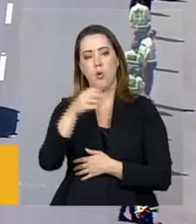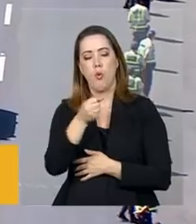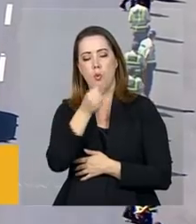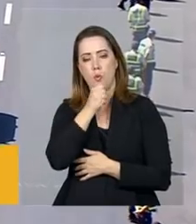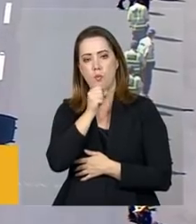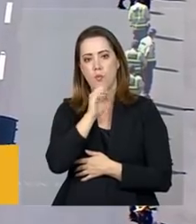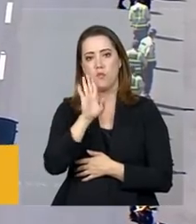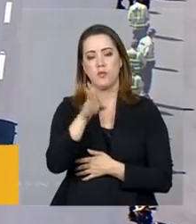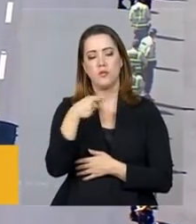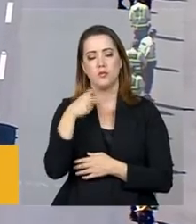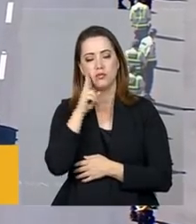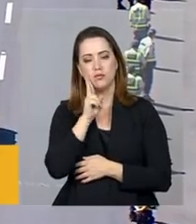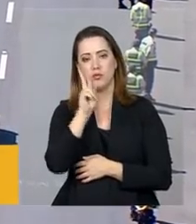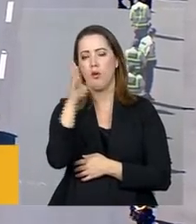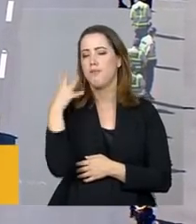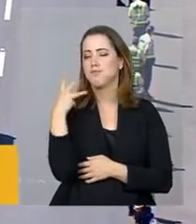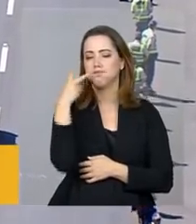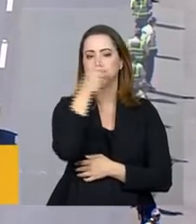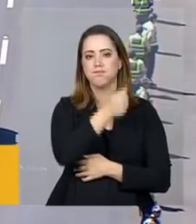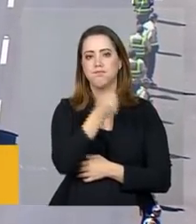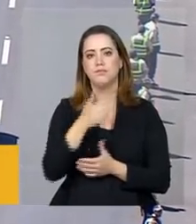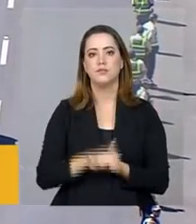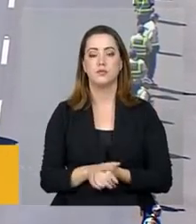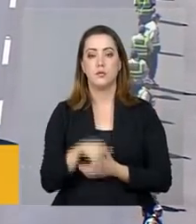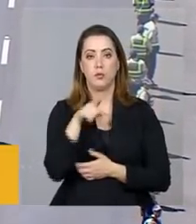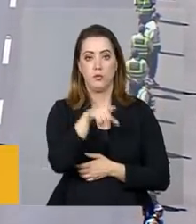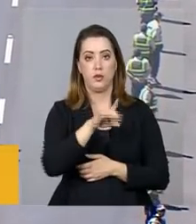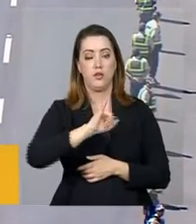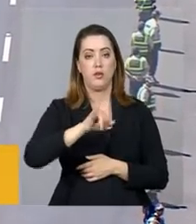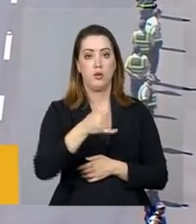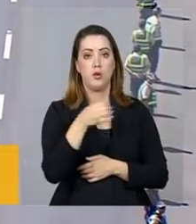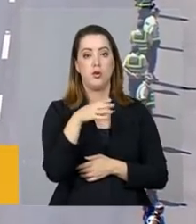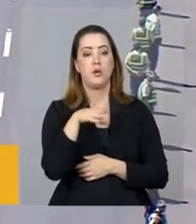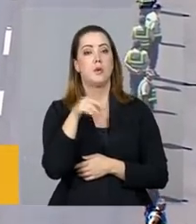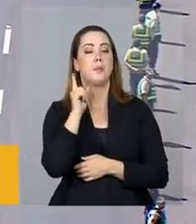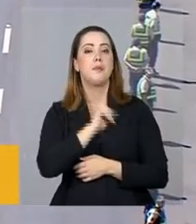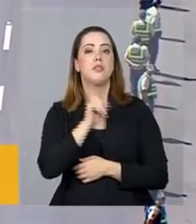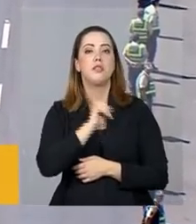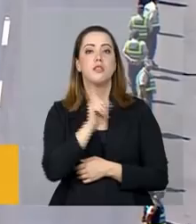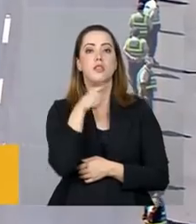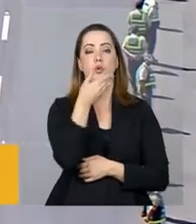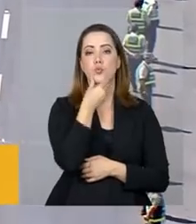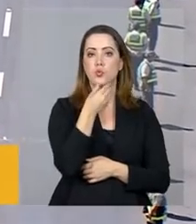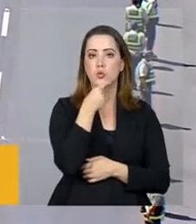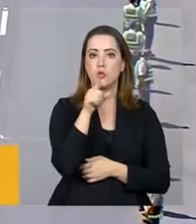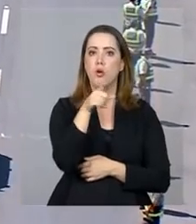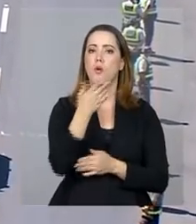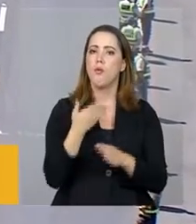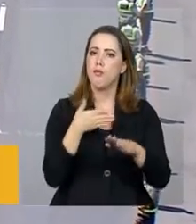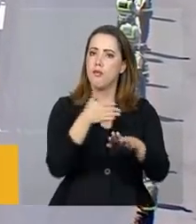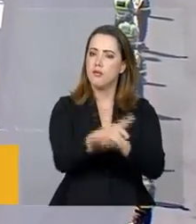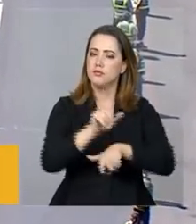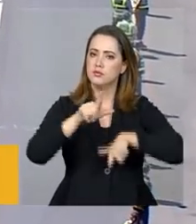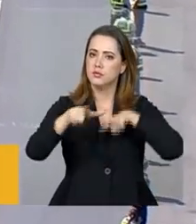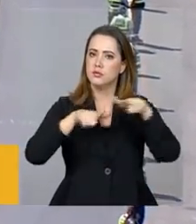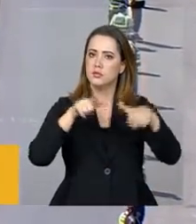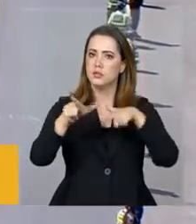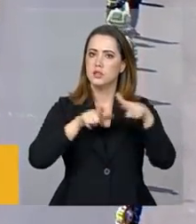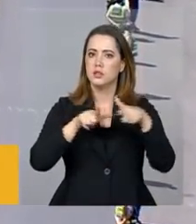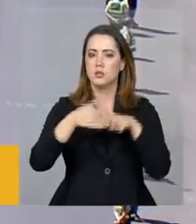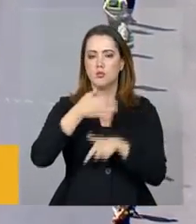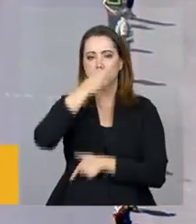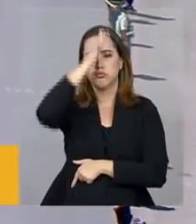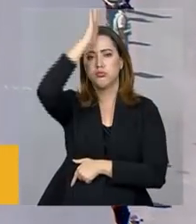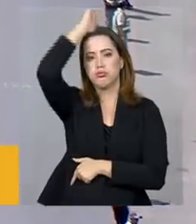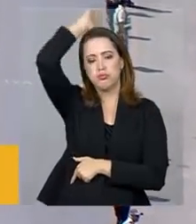brasileiro é muito bonito, diz ela. O José Humberto de Uberaba, Minas Gerais, participou dos Dragões da Independência em